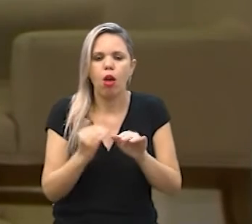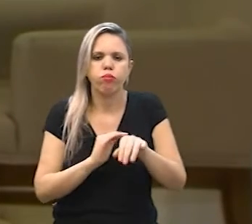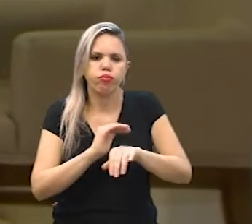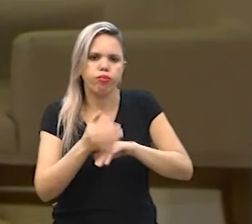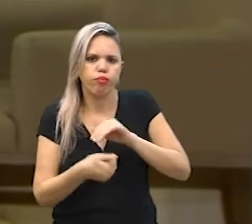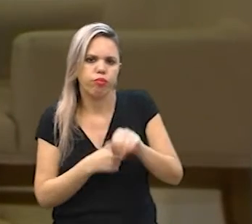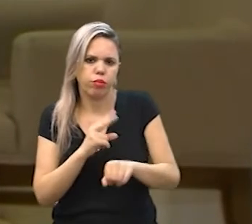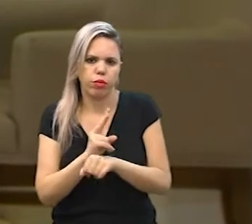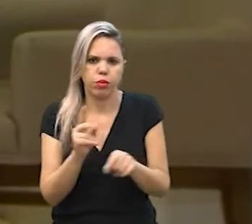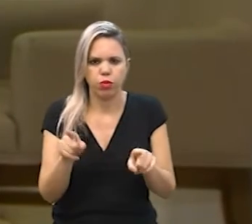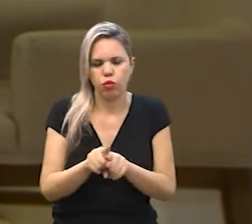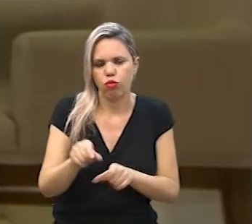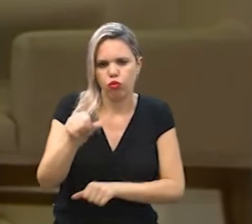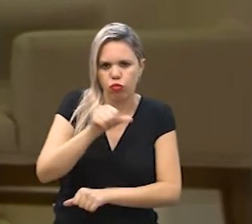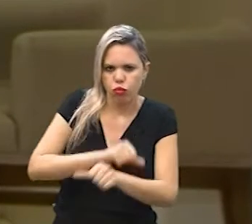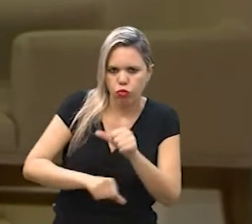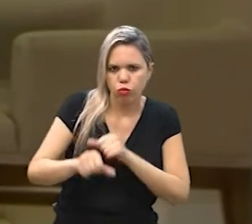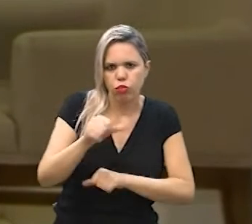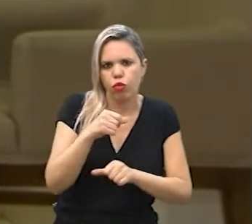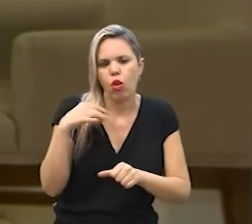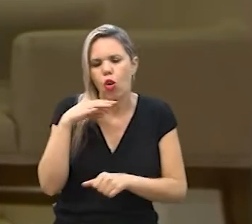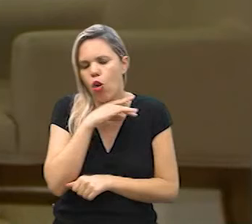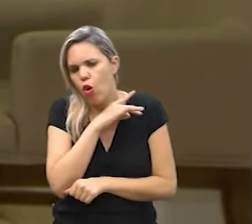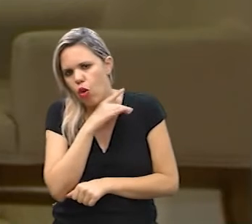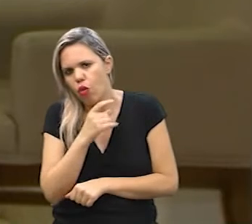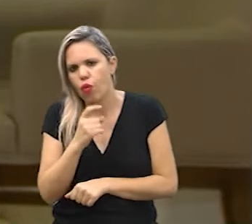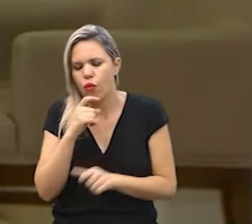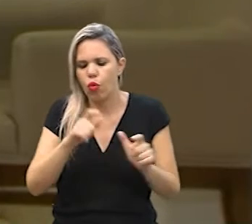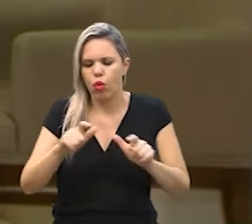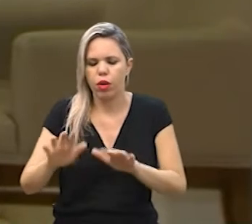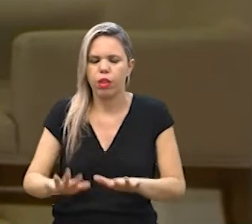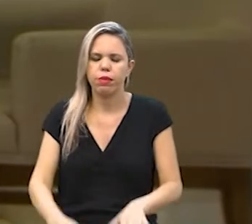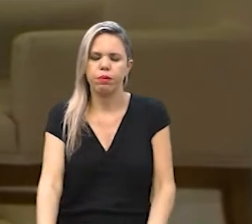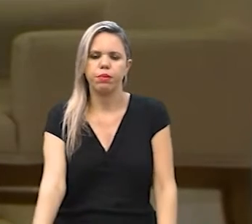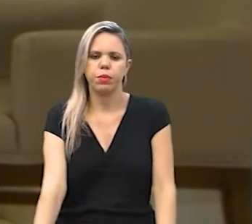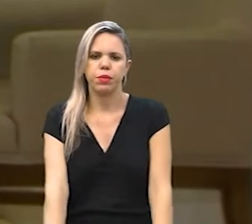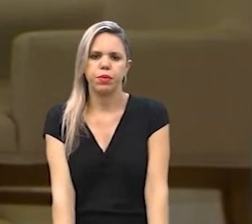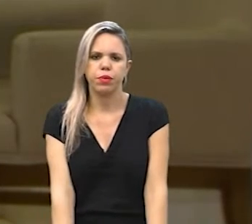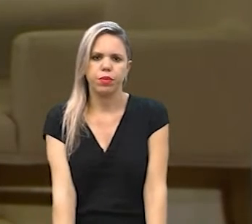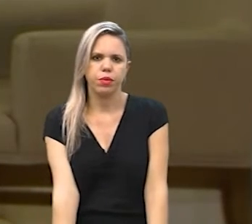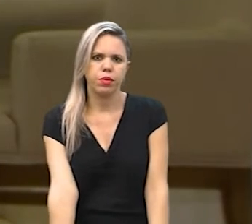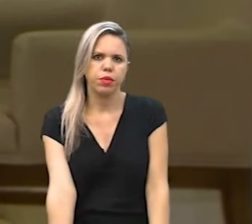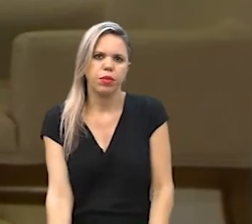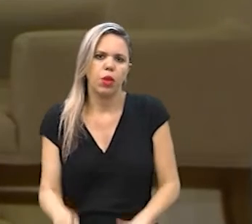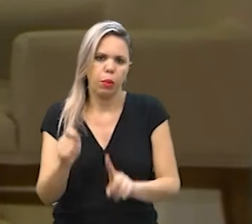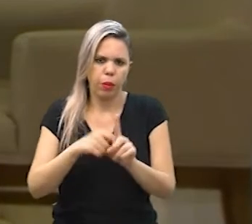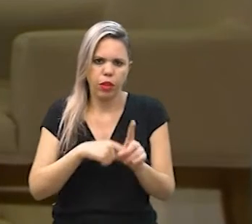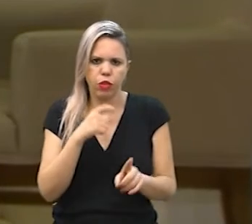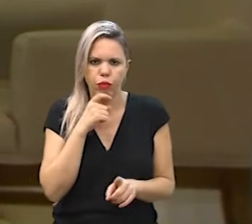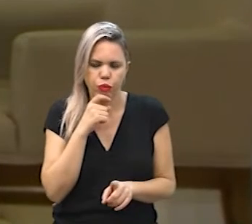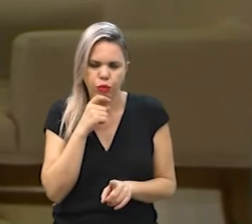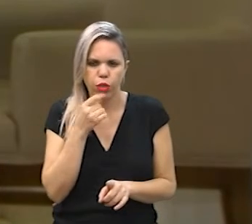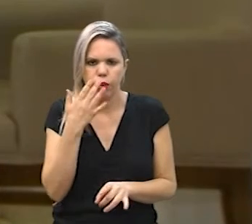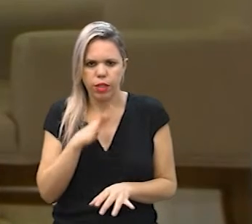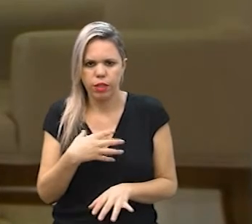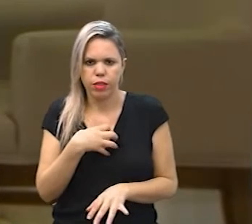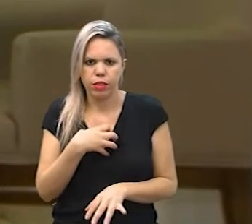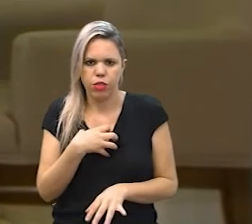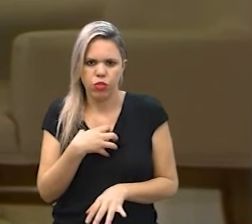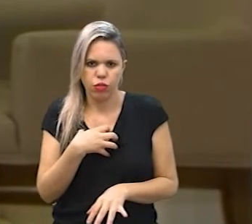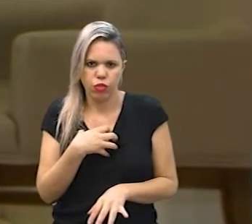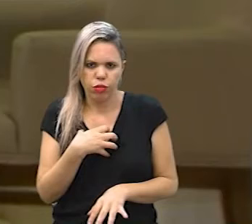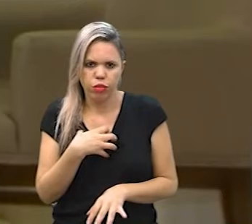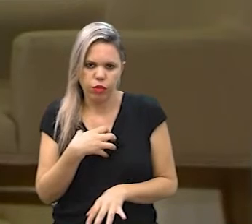e então ela troca mais calor ou frio com o ambiente. Então, nos meses de frio, a criança sente mais,